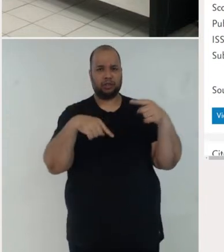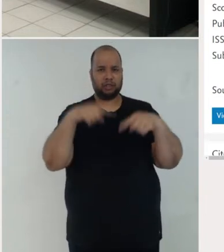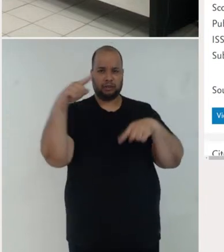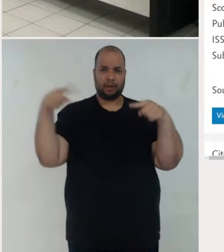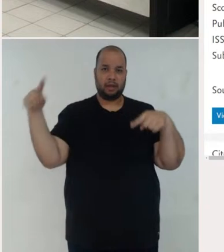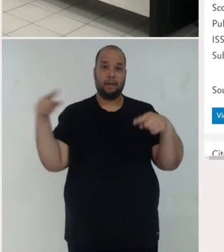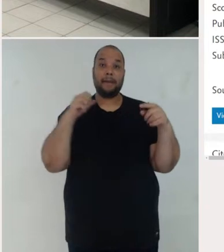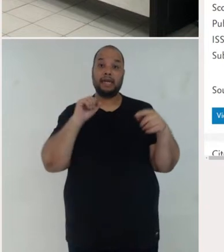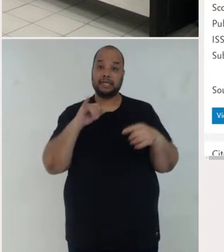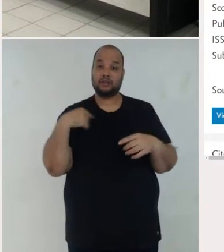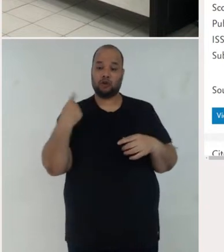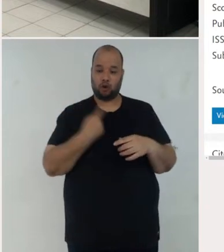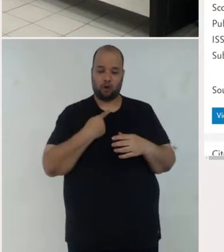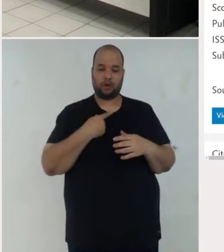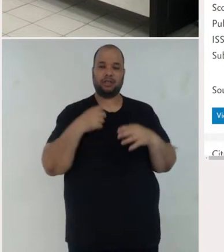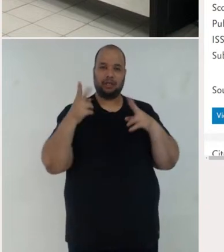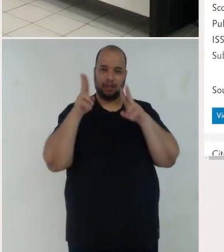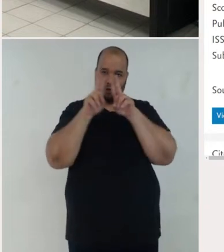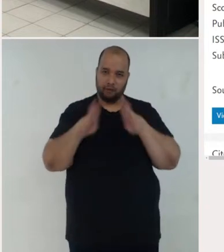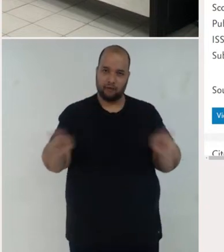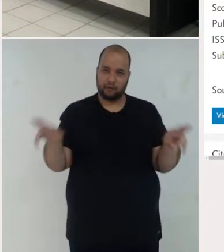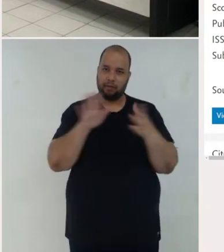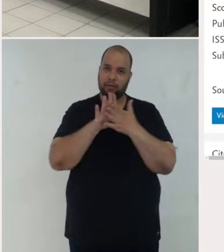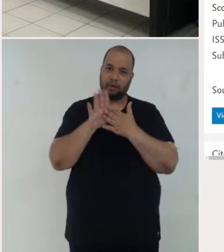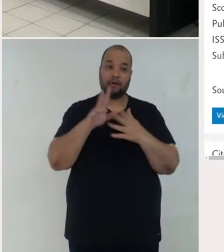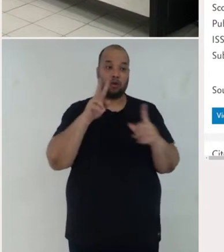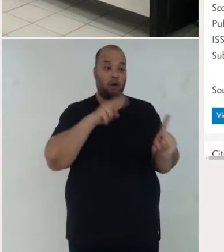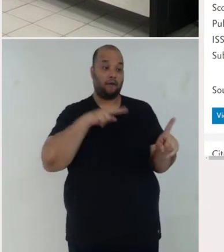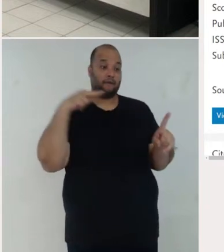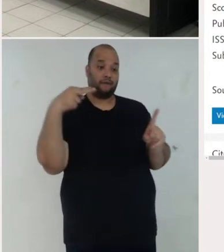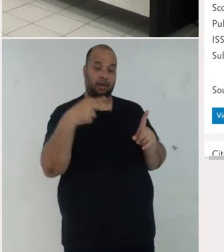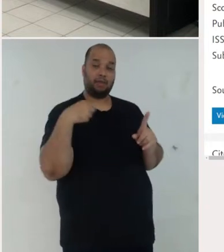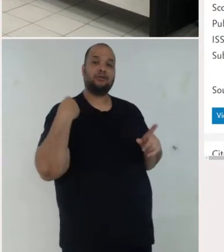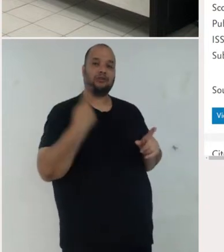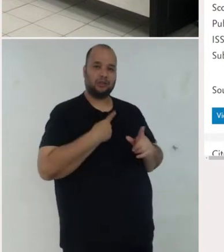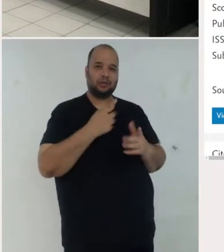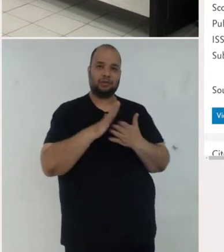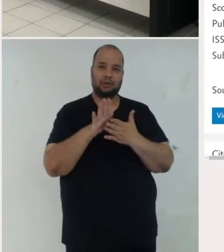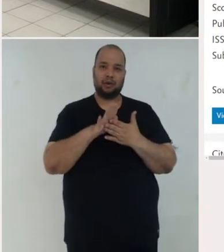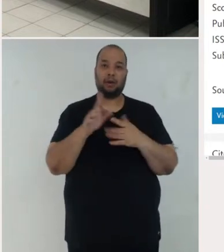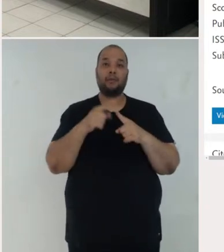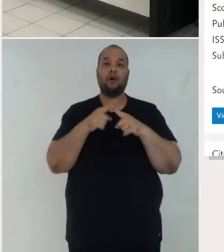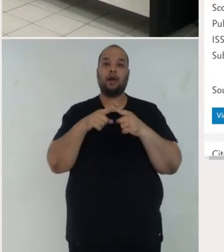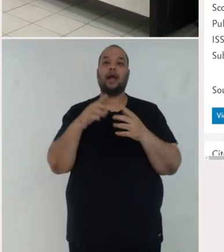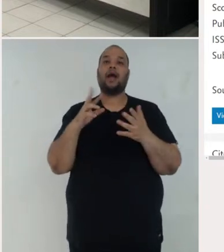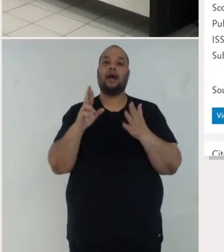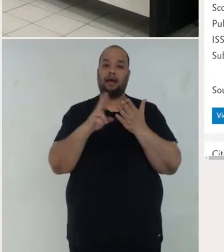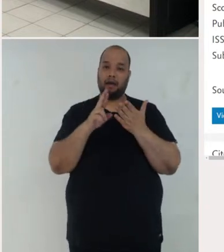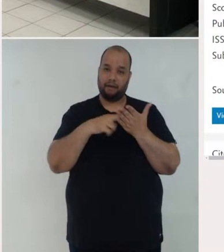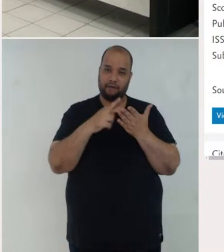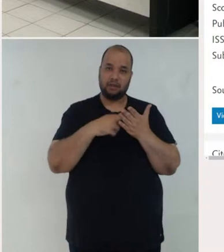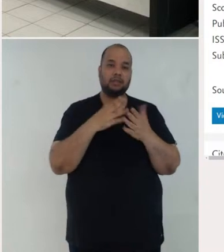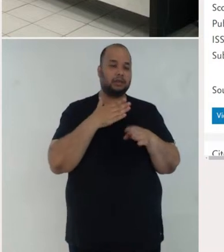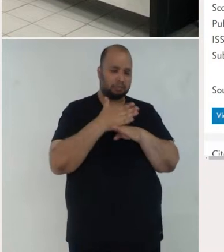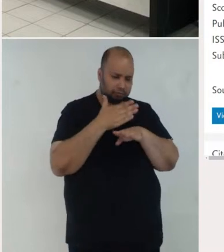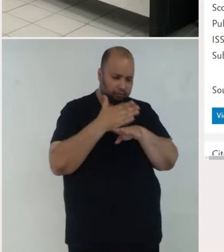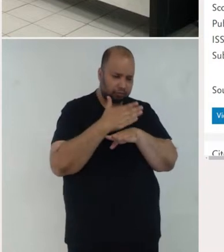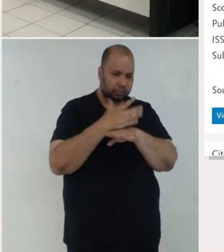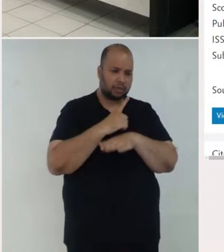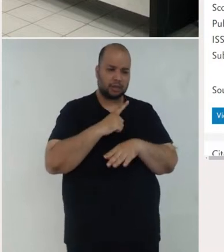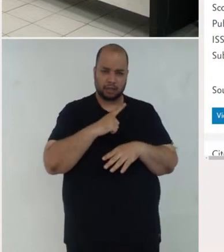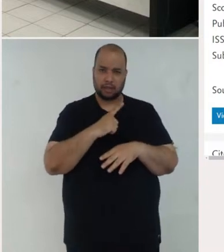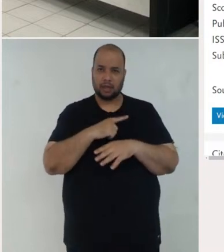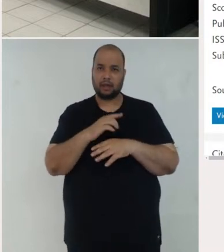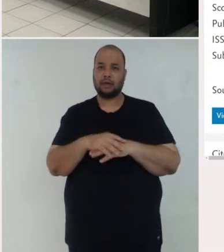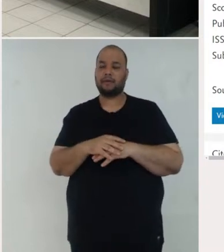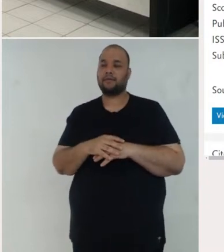gente publicou, nós da casa, vermos o que a gente publica, porque a revista tem sido acessada. E eu vou dizer só um número que não